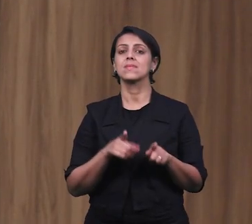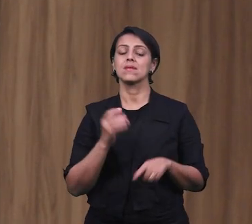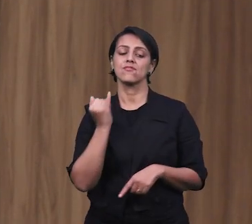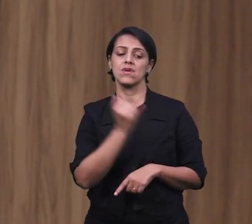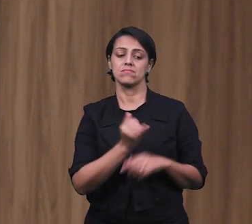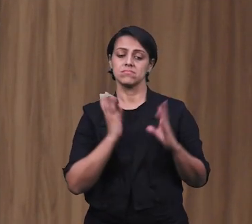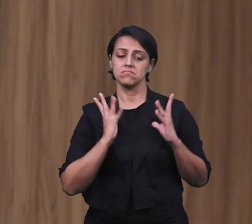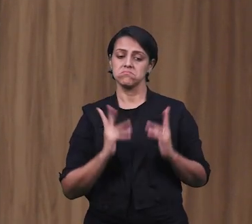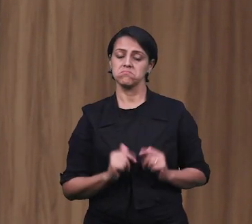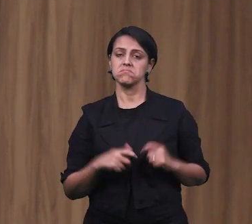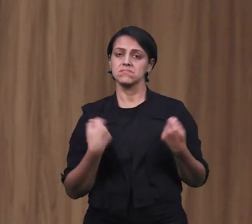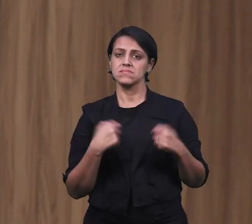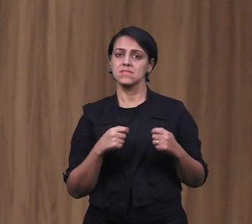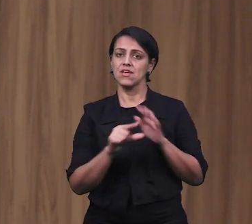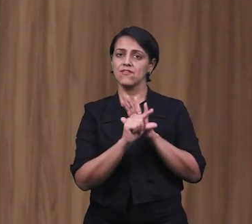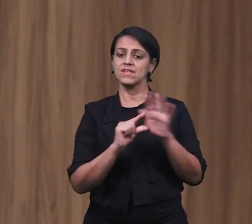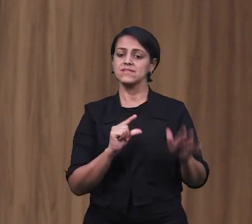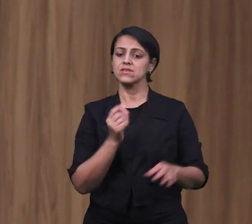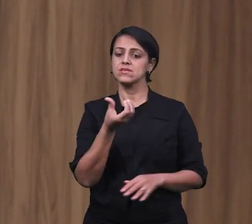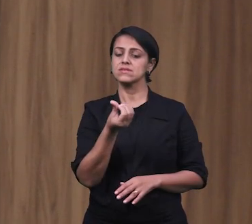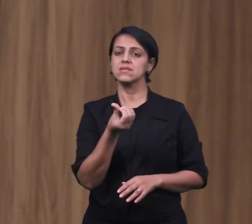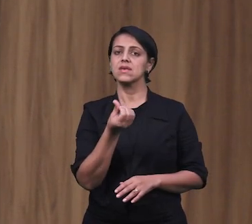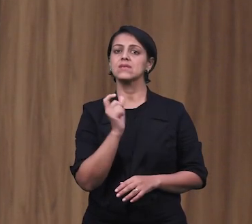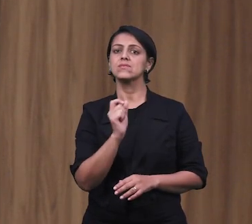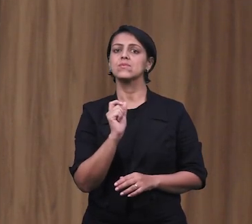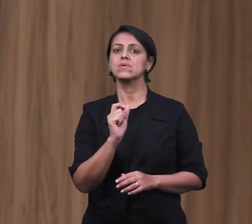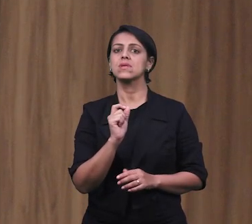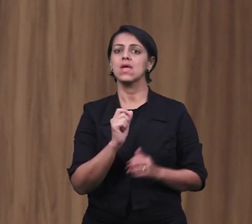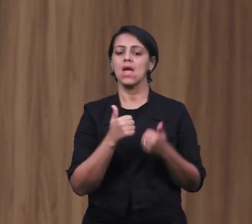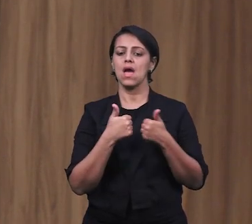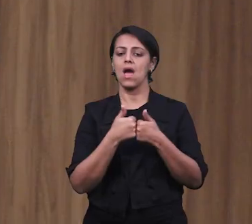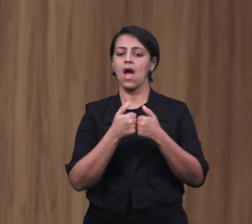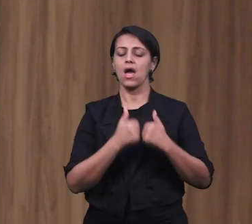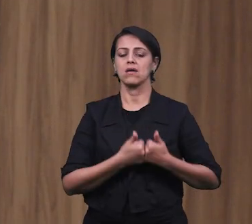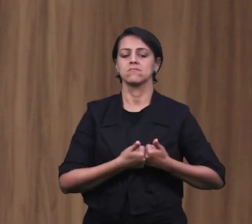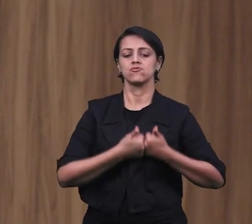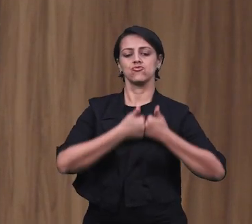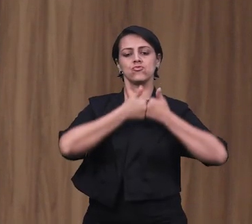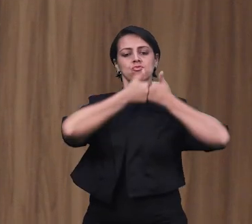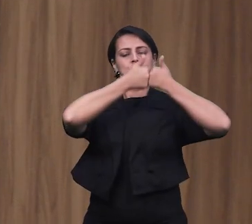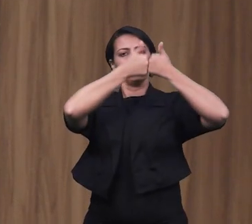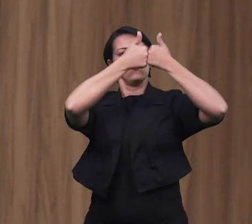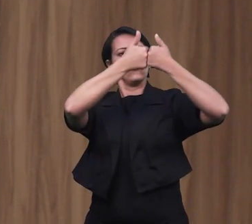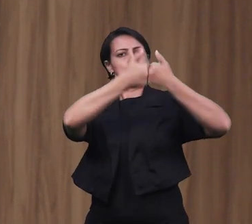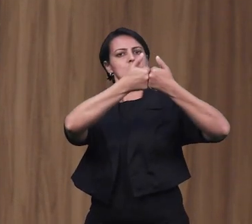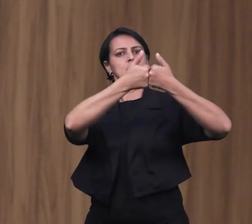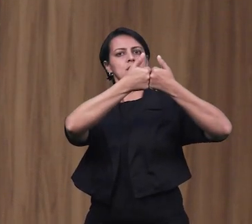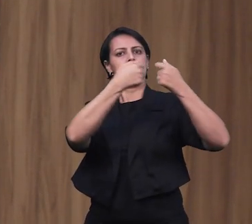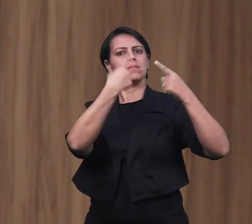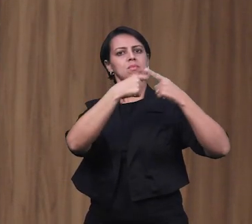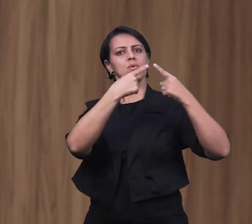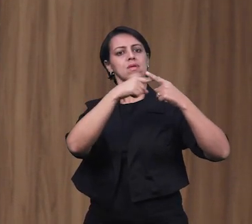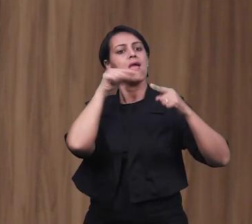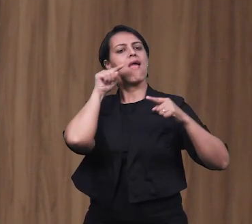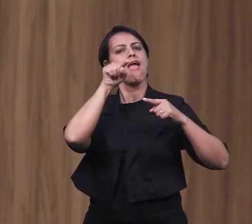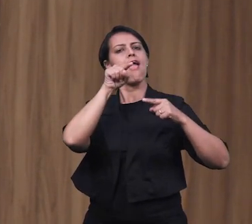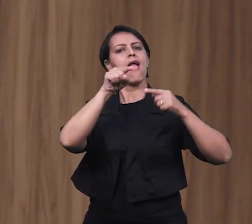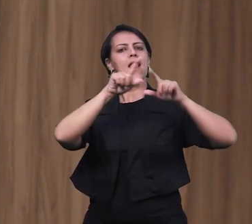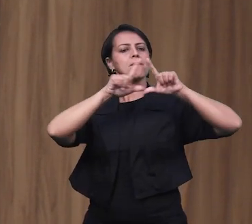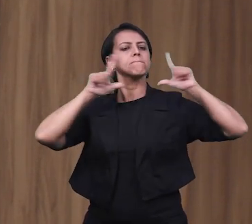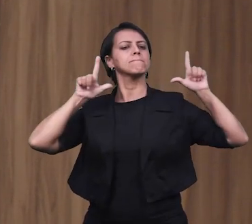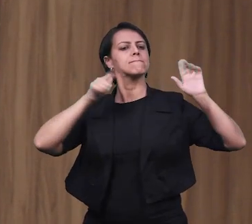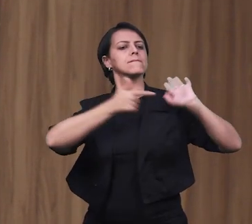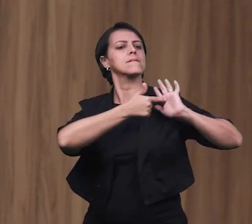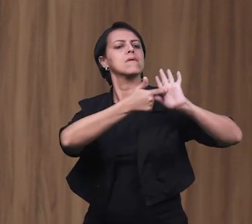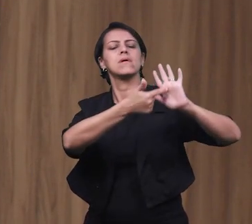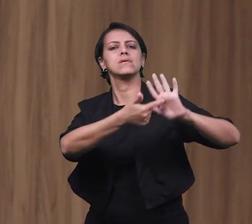Santificai-vos. Depois, versículo 6, levanta a arca do concerto, porque ela precisa, é ela que aparece, é Deus que dá a direção, é o